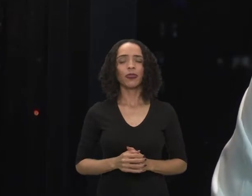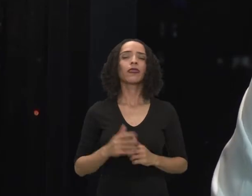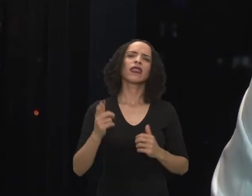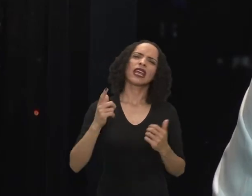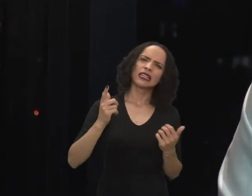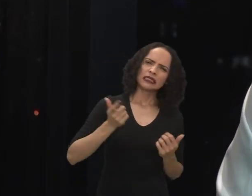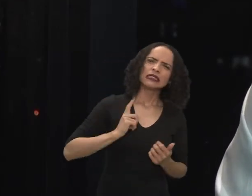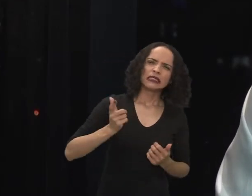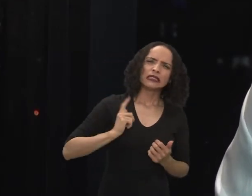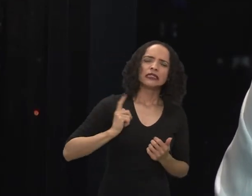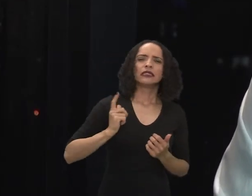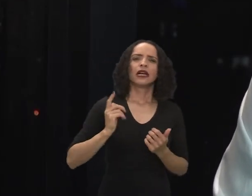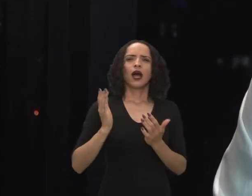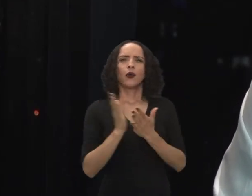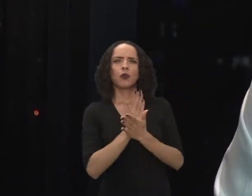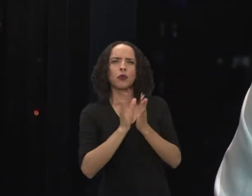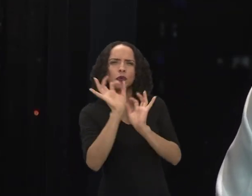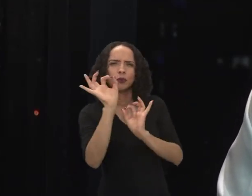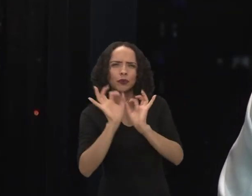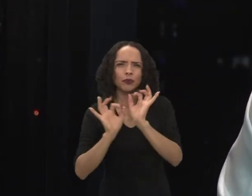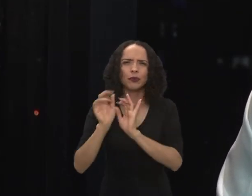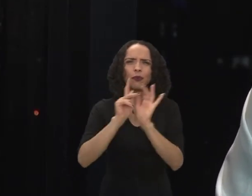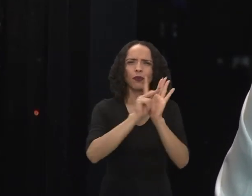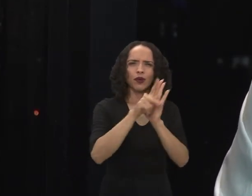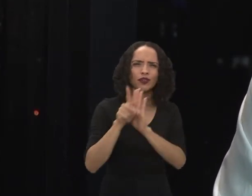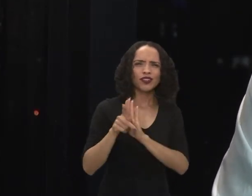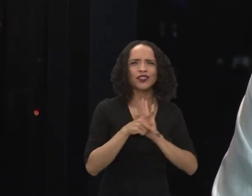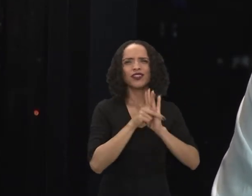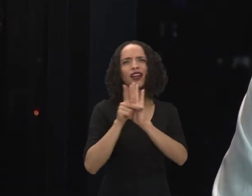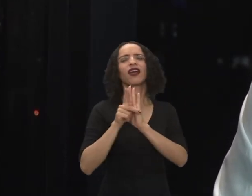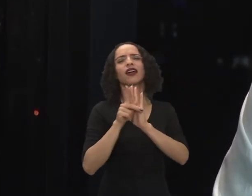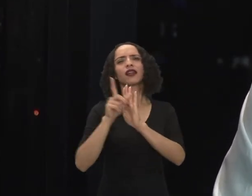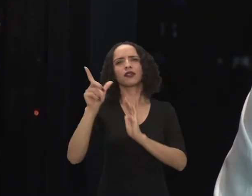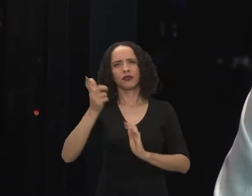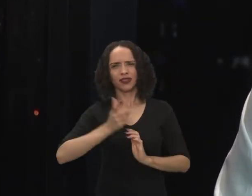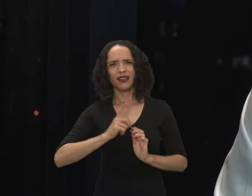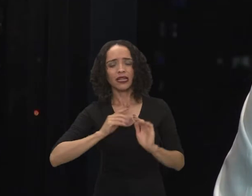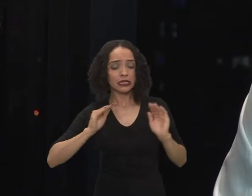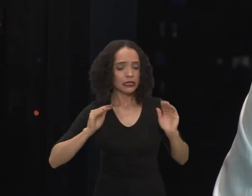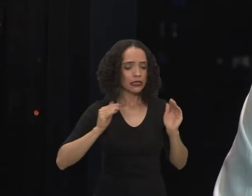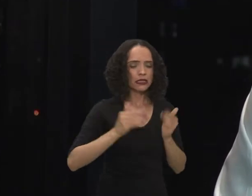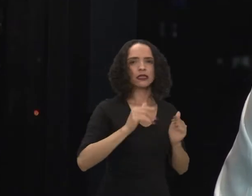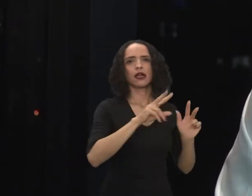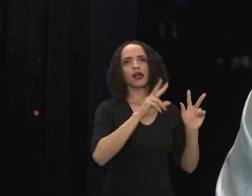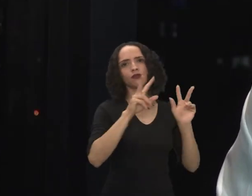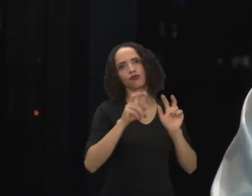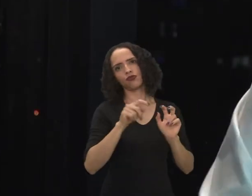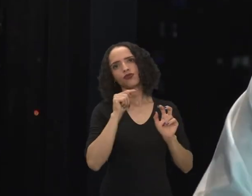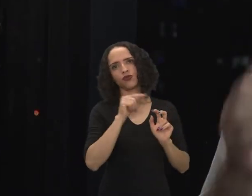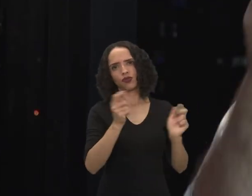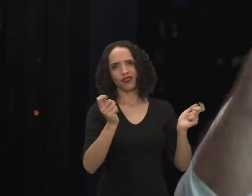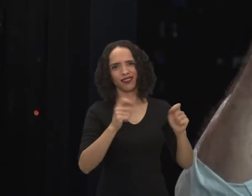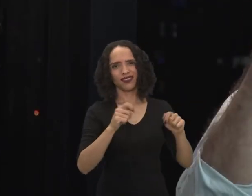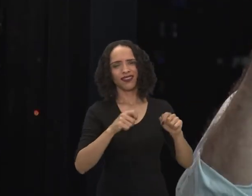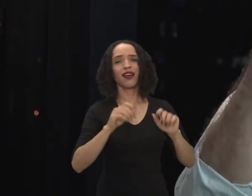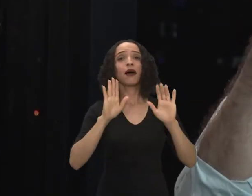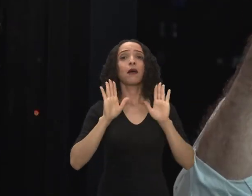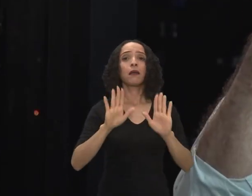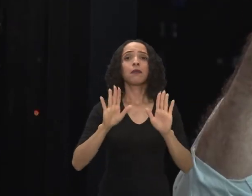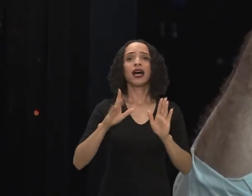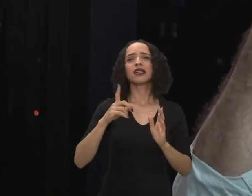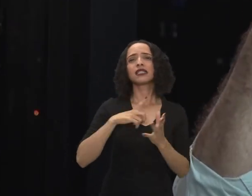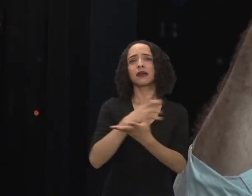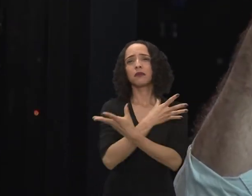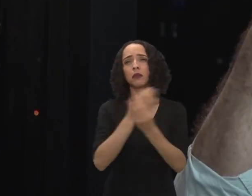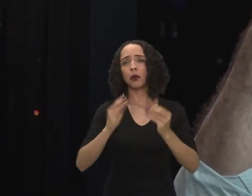Alguns programas, alguns planos tocam nesse assunto que precisa ser tratado, né? Mas a boa parte